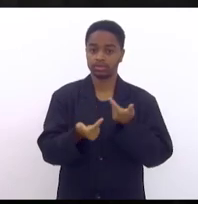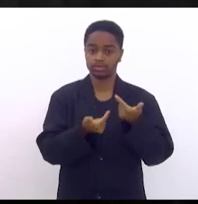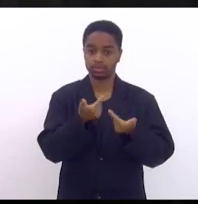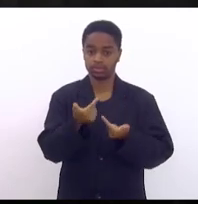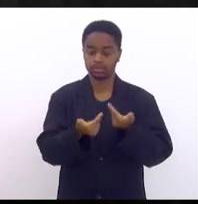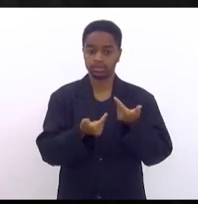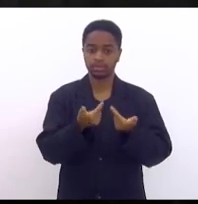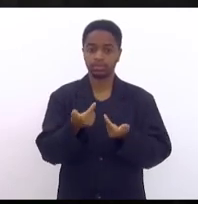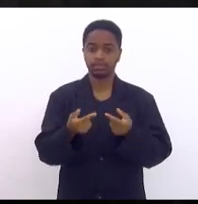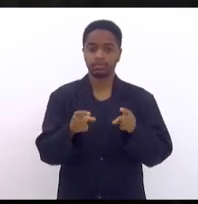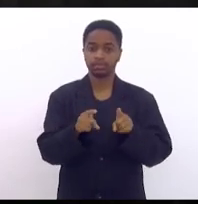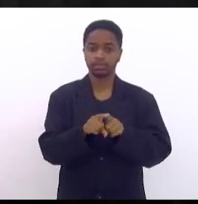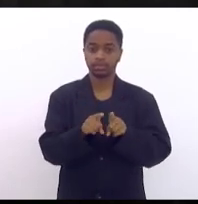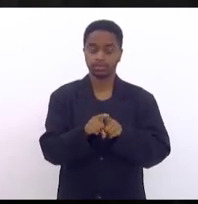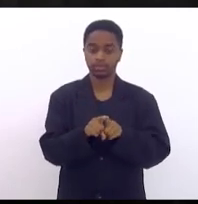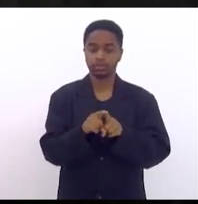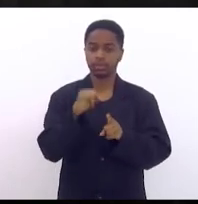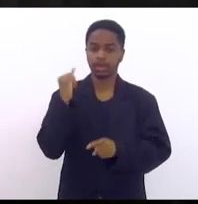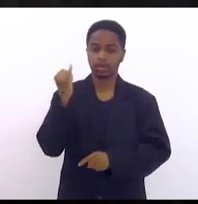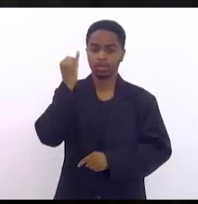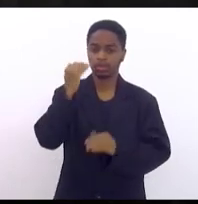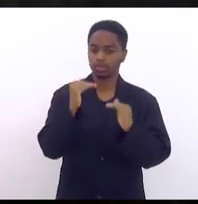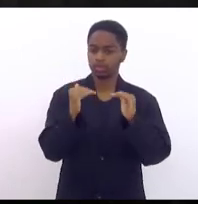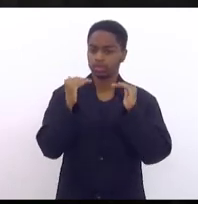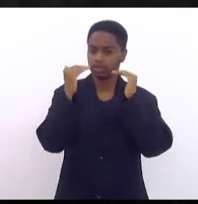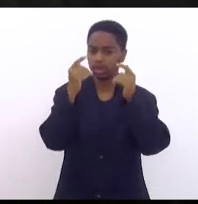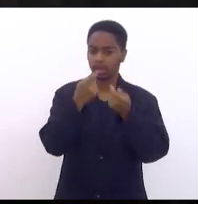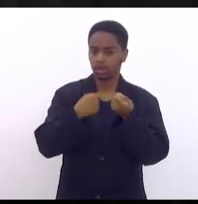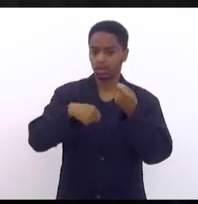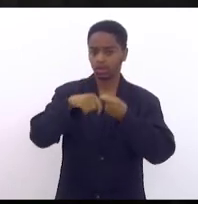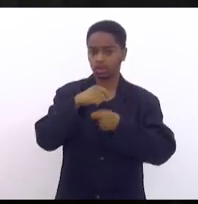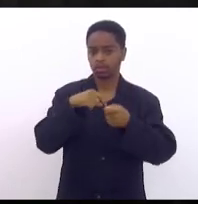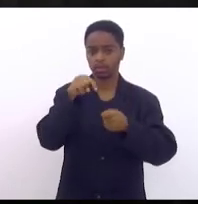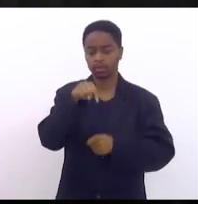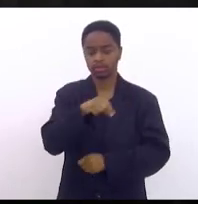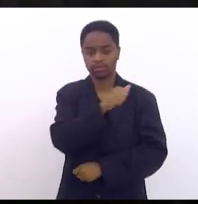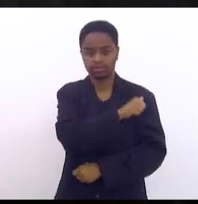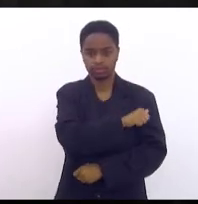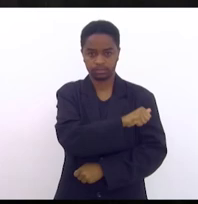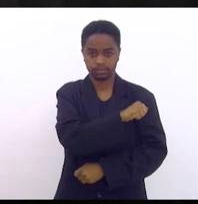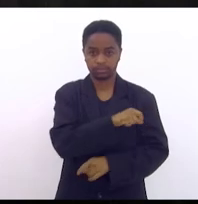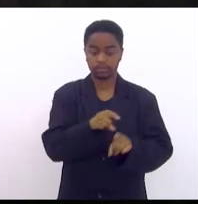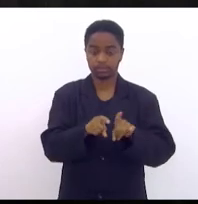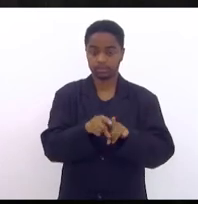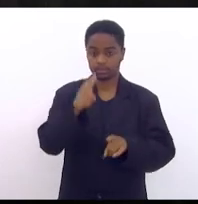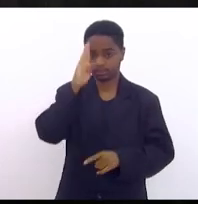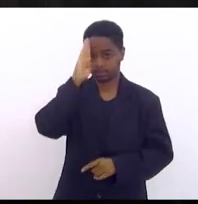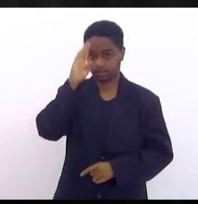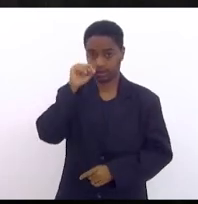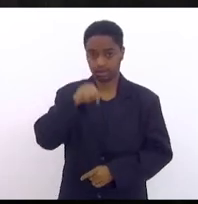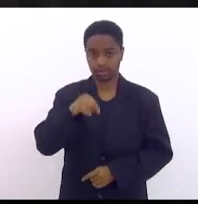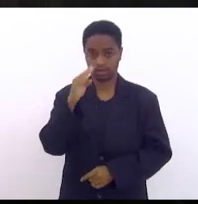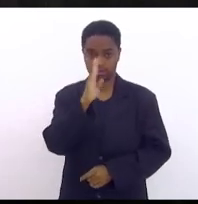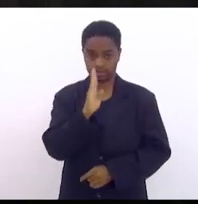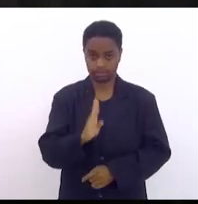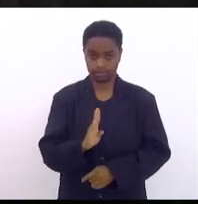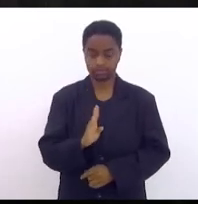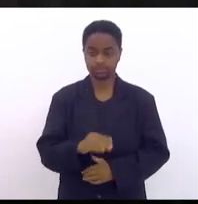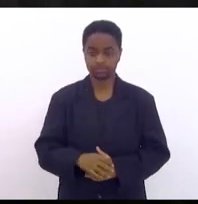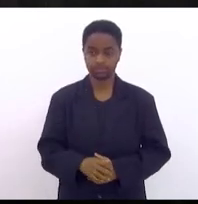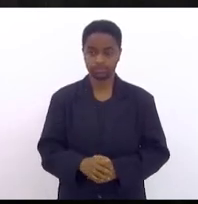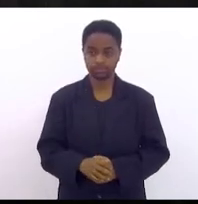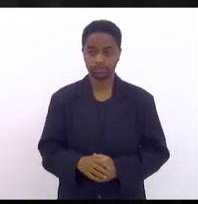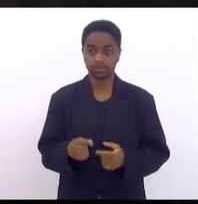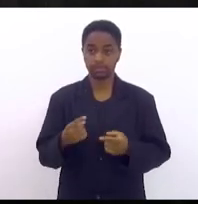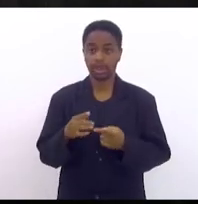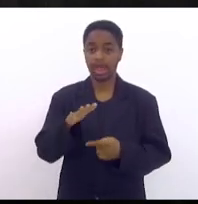de absoluta importância econômica para o nosso estado do Rio de Janeiro e, sobretudo, para o Brasil, que é o